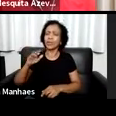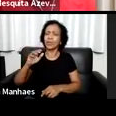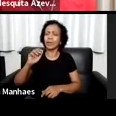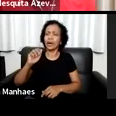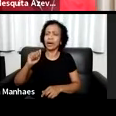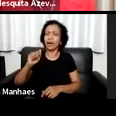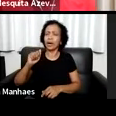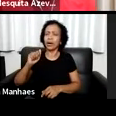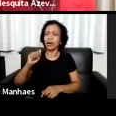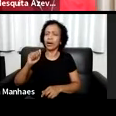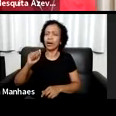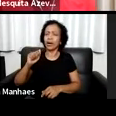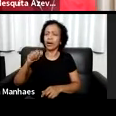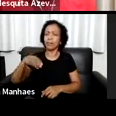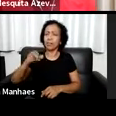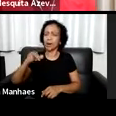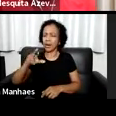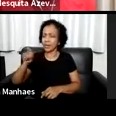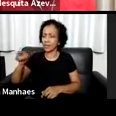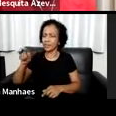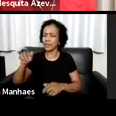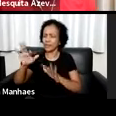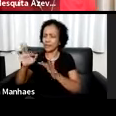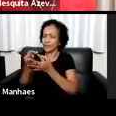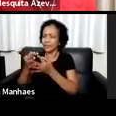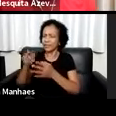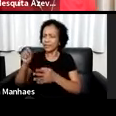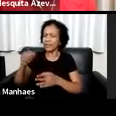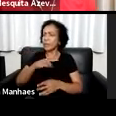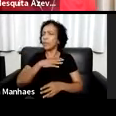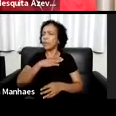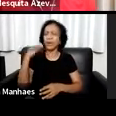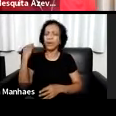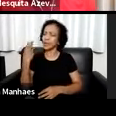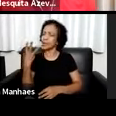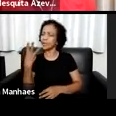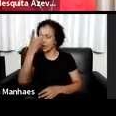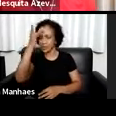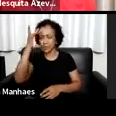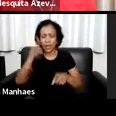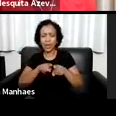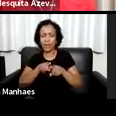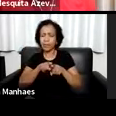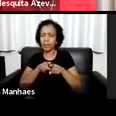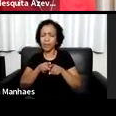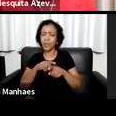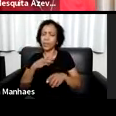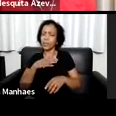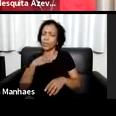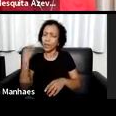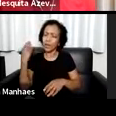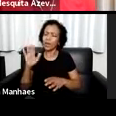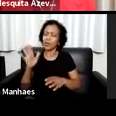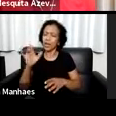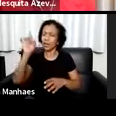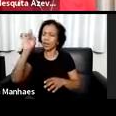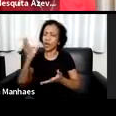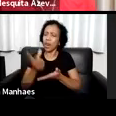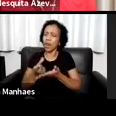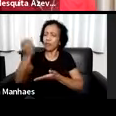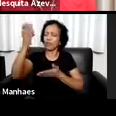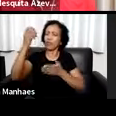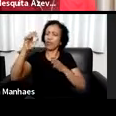perda daquelas famílias ali, 3 irmãos queridos, ó Pai, que foram recolhidos à tua presença. Que o